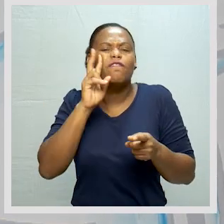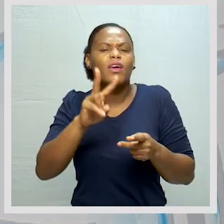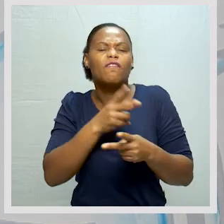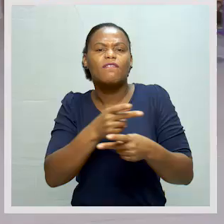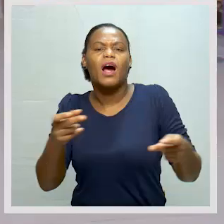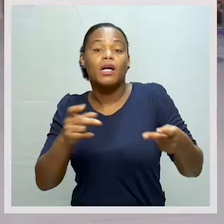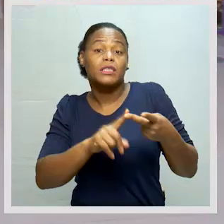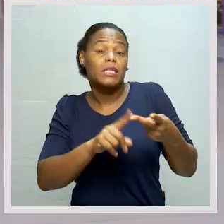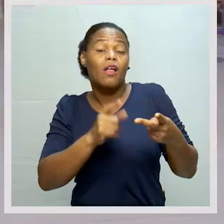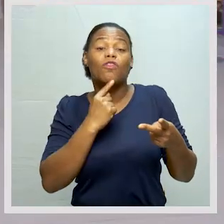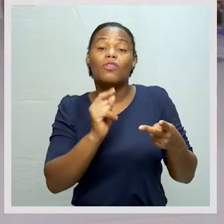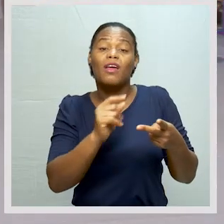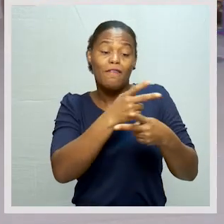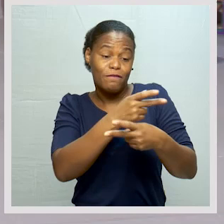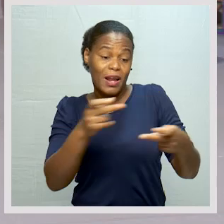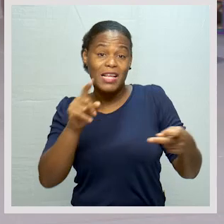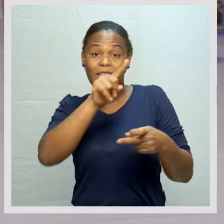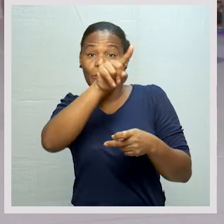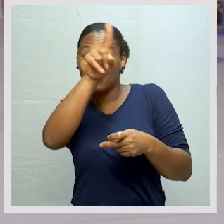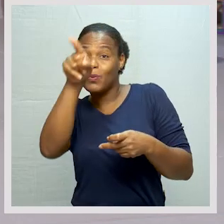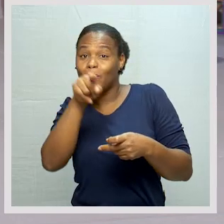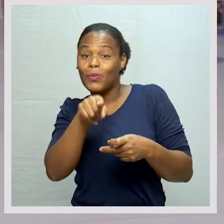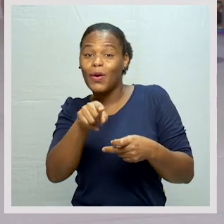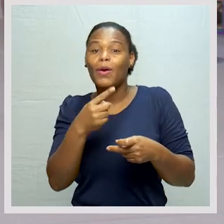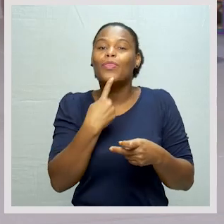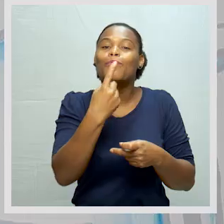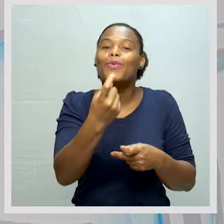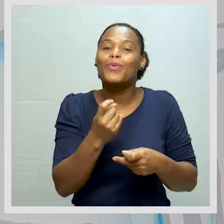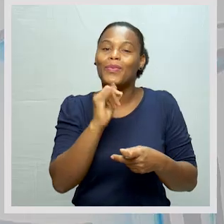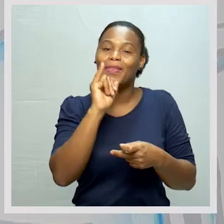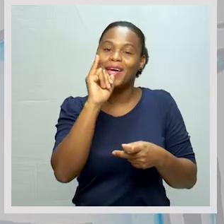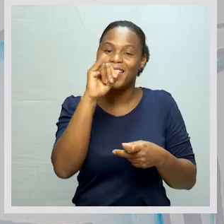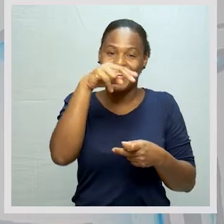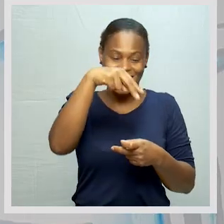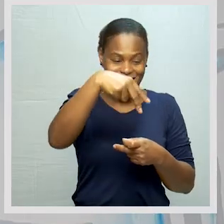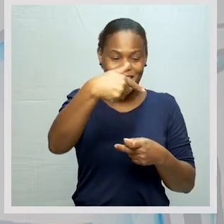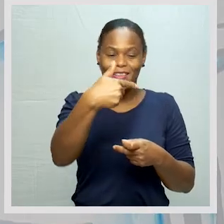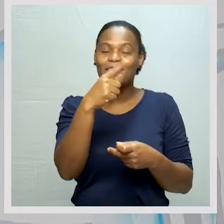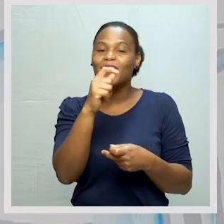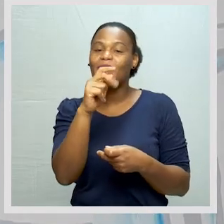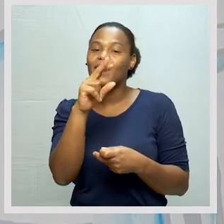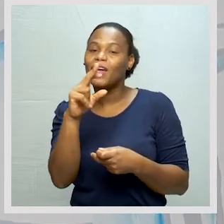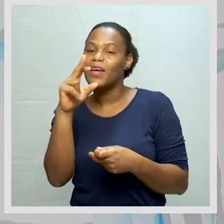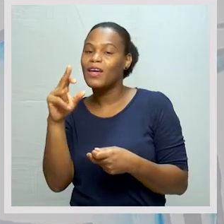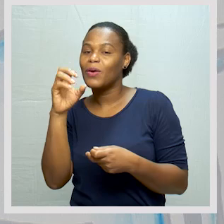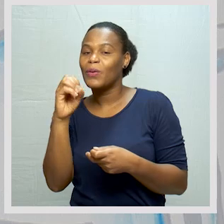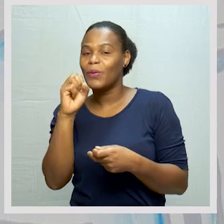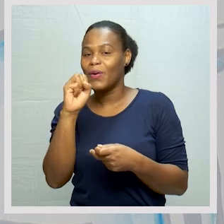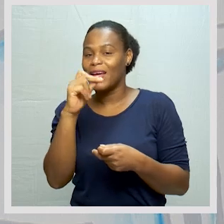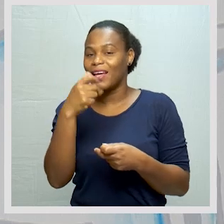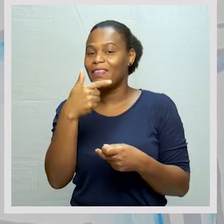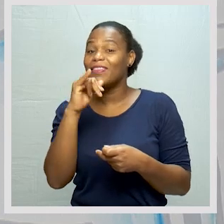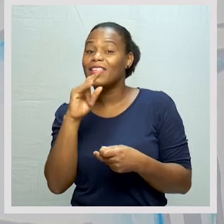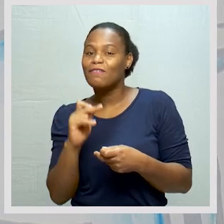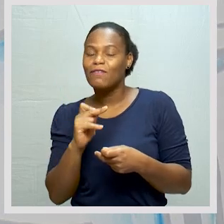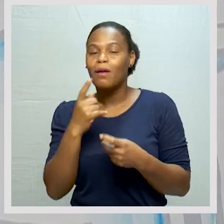que vimos? Isso, vimos frase interrogativa. É a frase que termina com um ponto de exclamação. É a frase